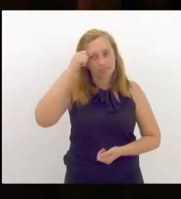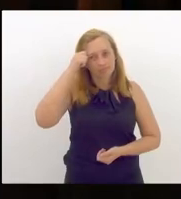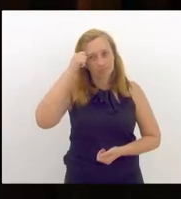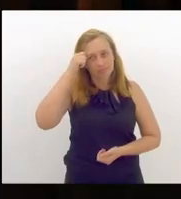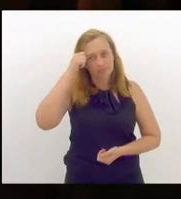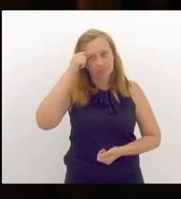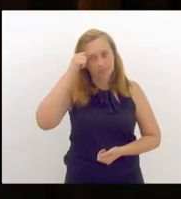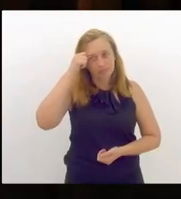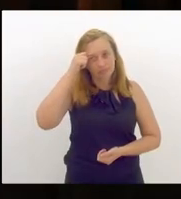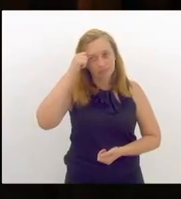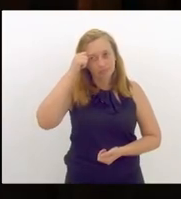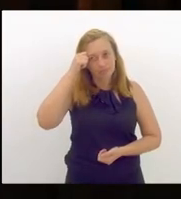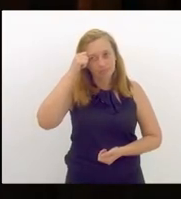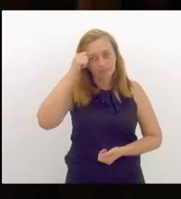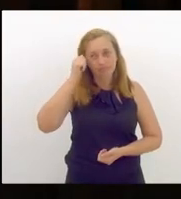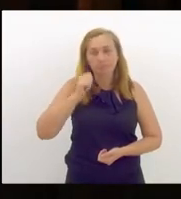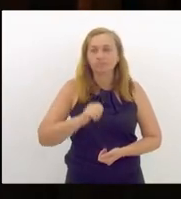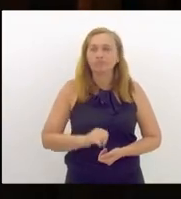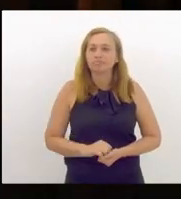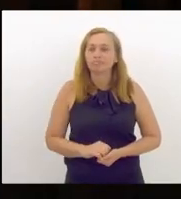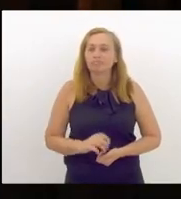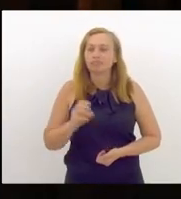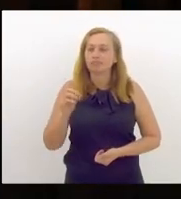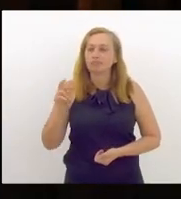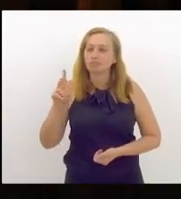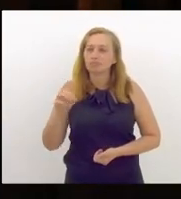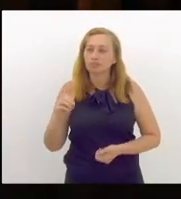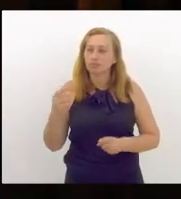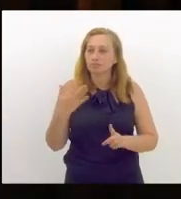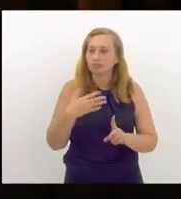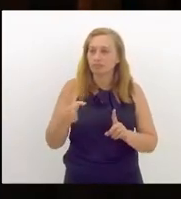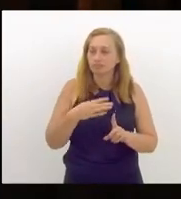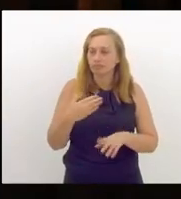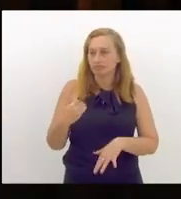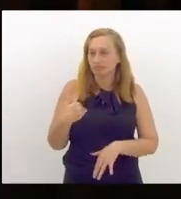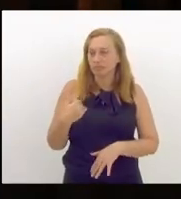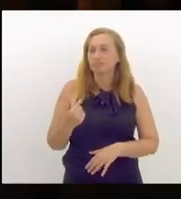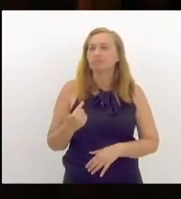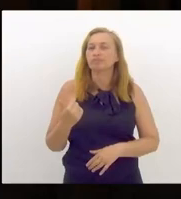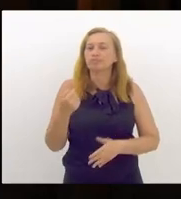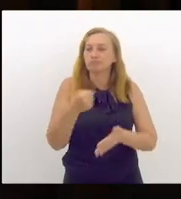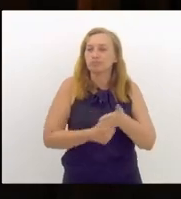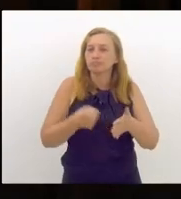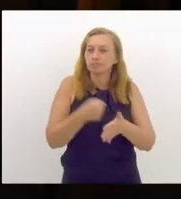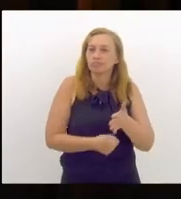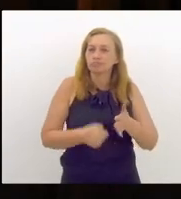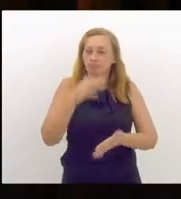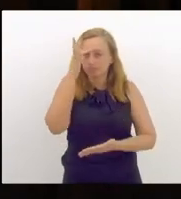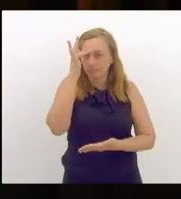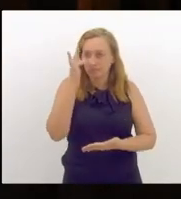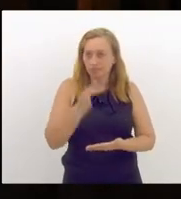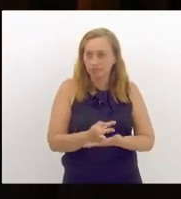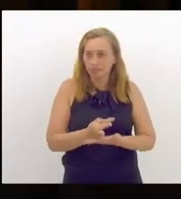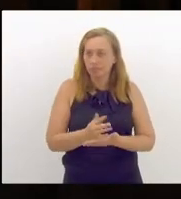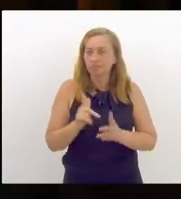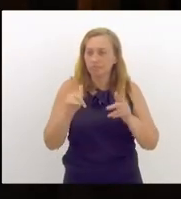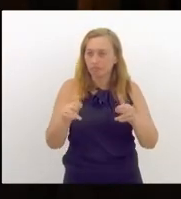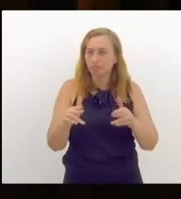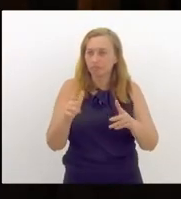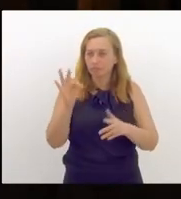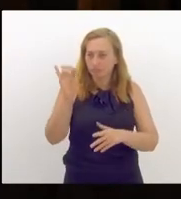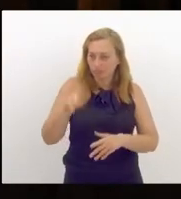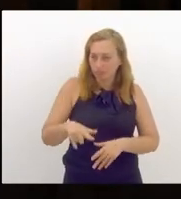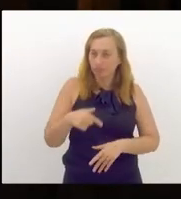mulher negra senão Oswaldo me bate uma mulher de luta e uma mulher de fé da mesma fé